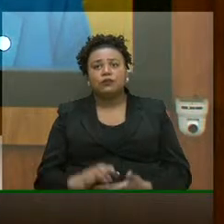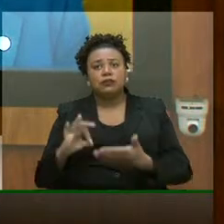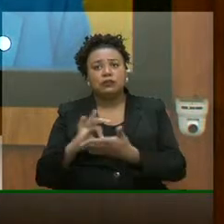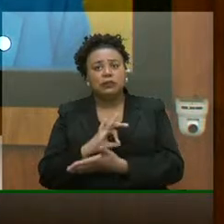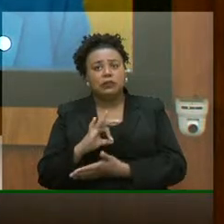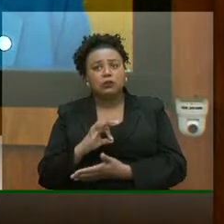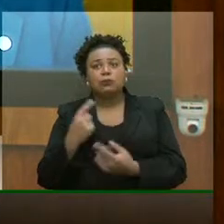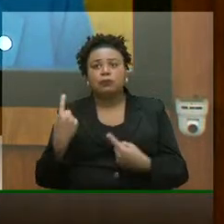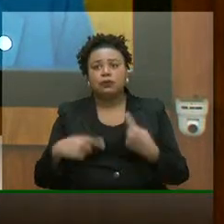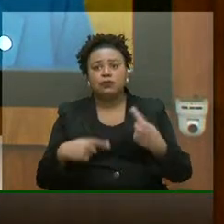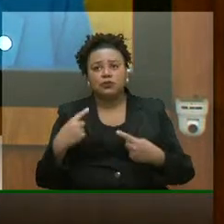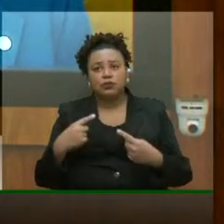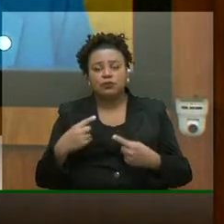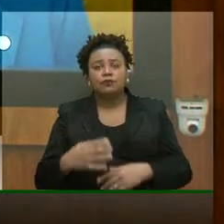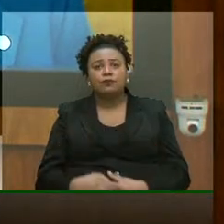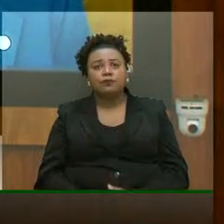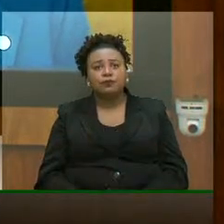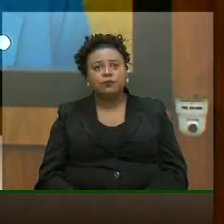inscrito para discutir.